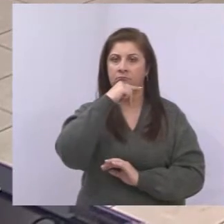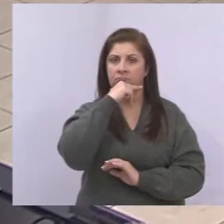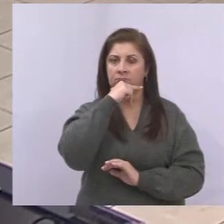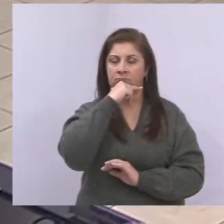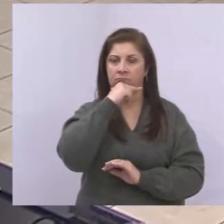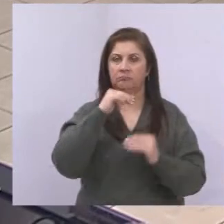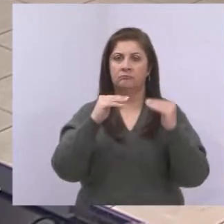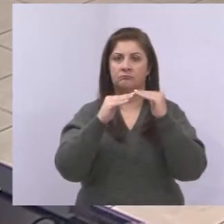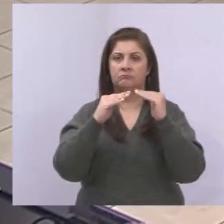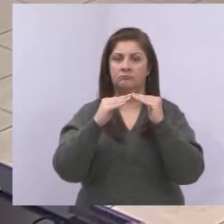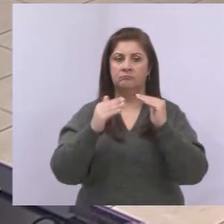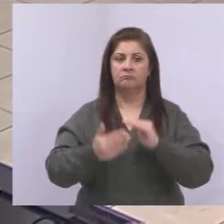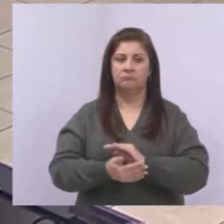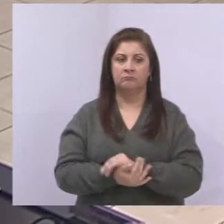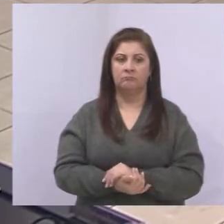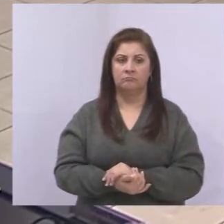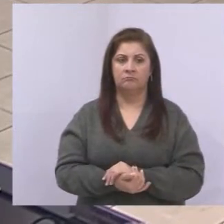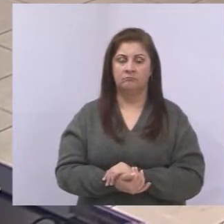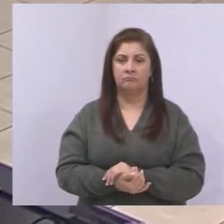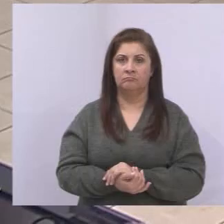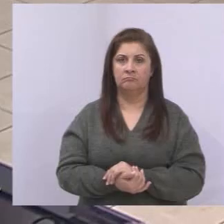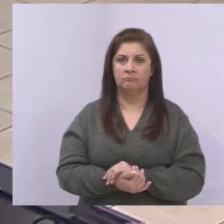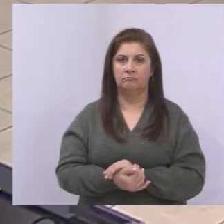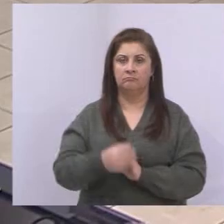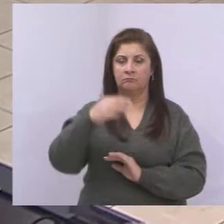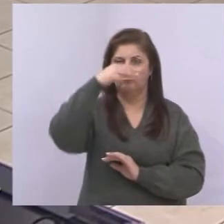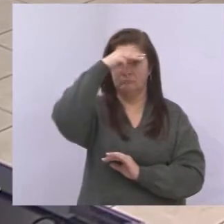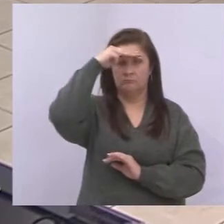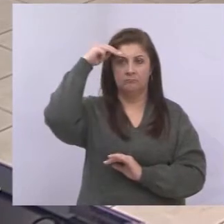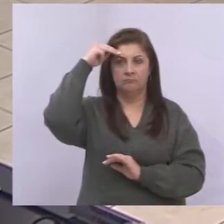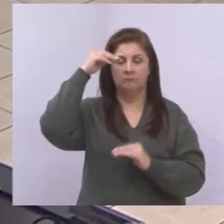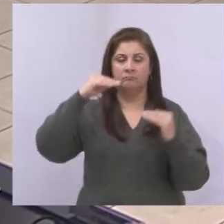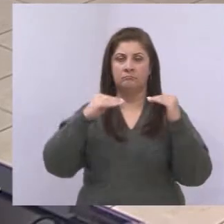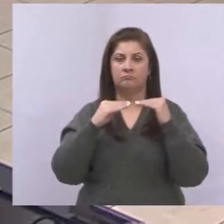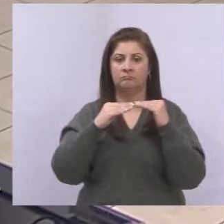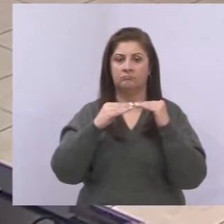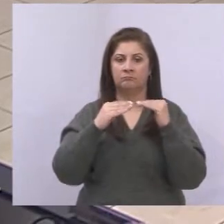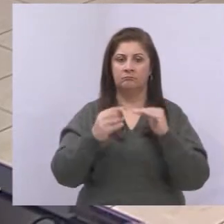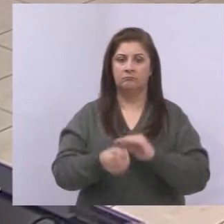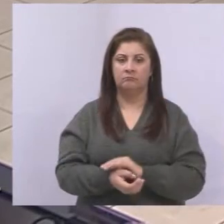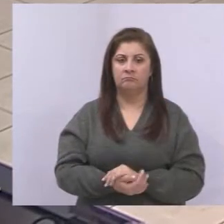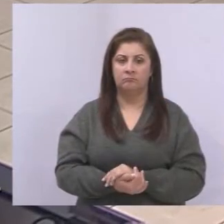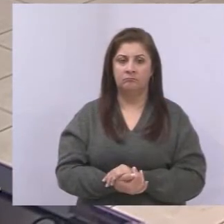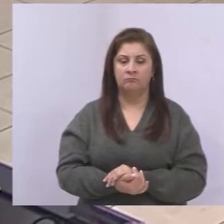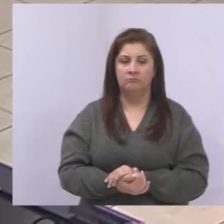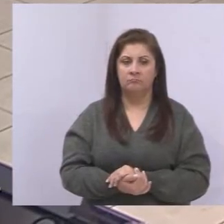Flávio? Favorável. Como vota a vereadora Maria Amélia? Favorável.